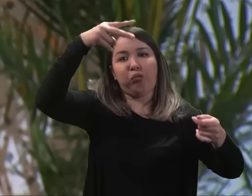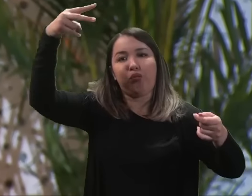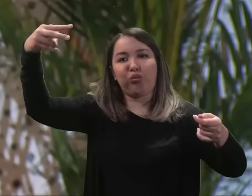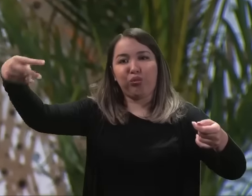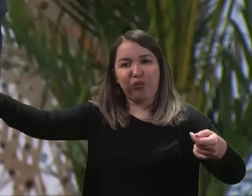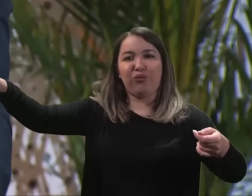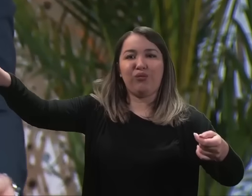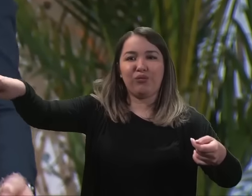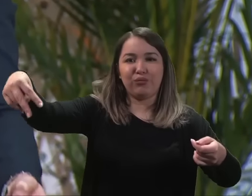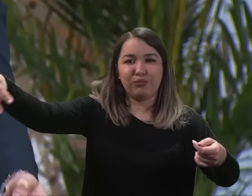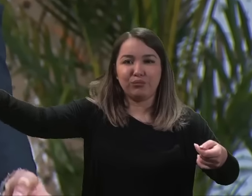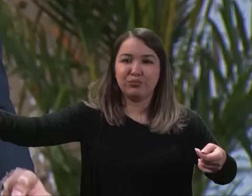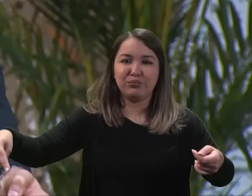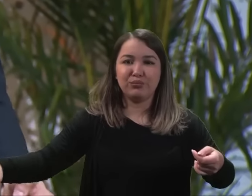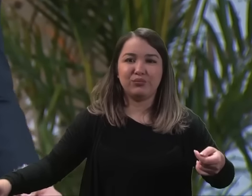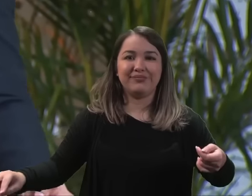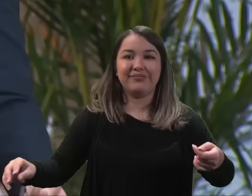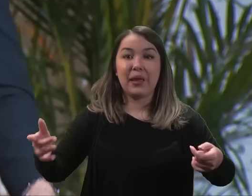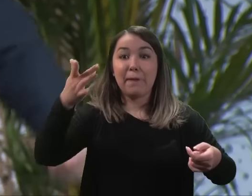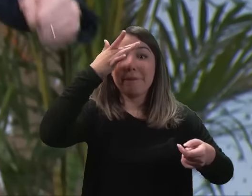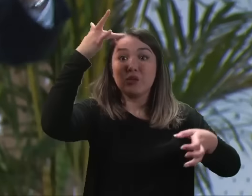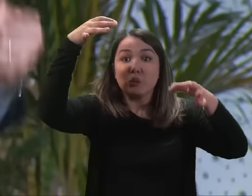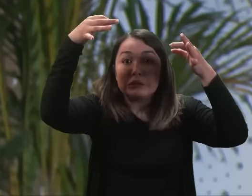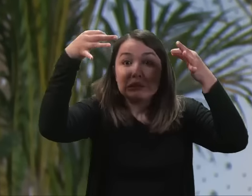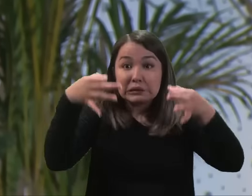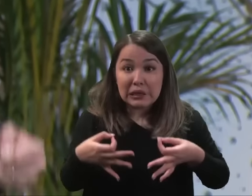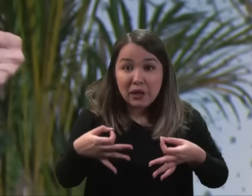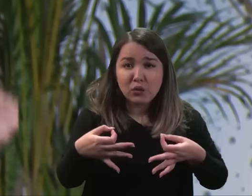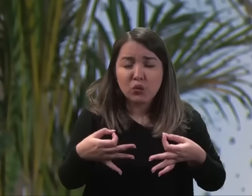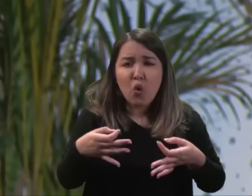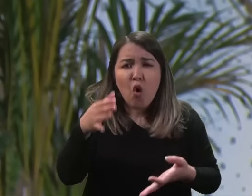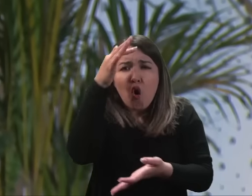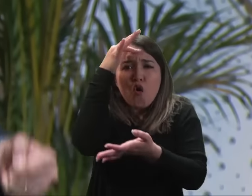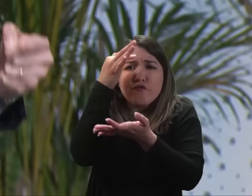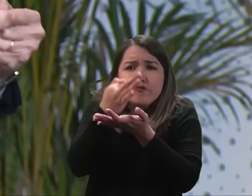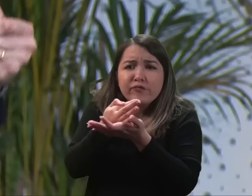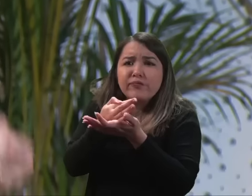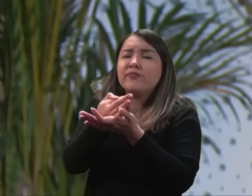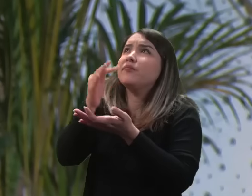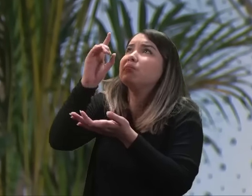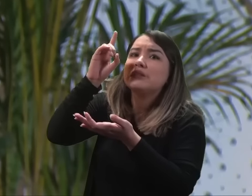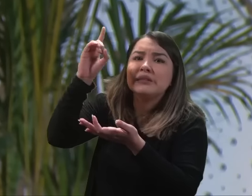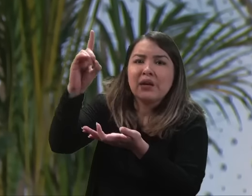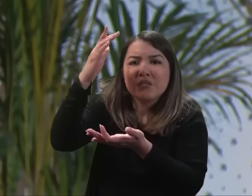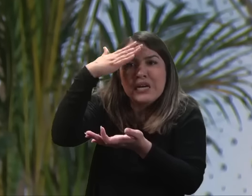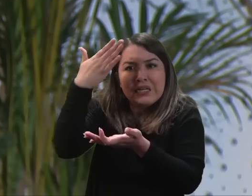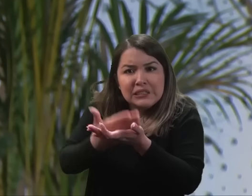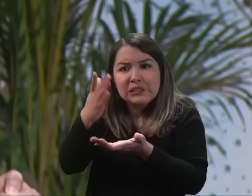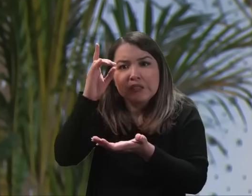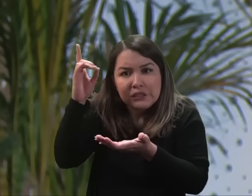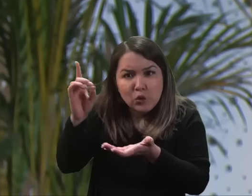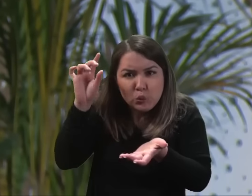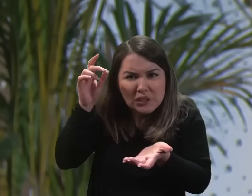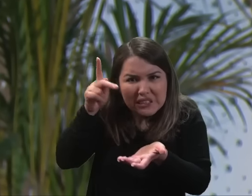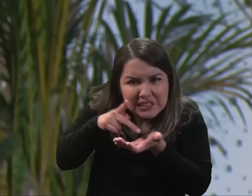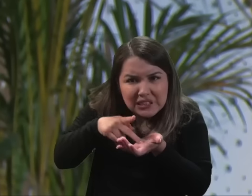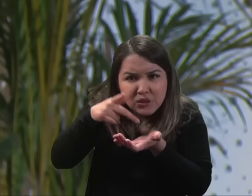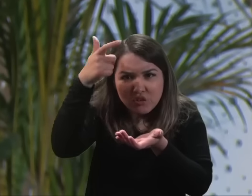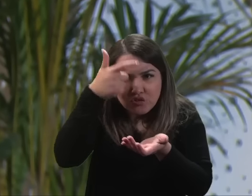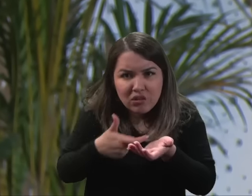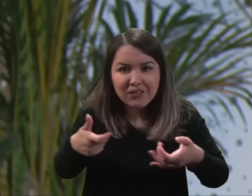Israel moderno do senhor o que fica na peneira é o trigo e o joio